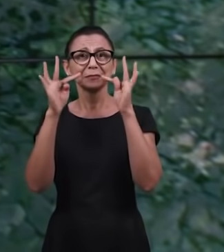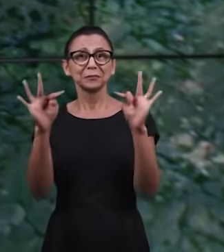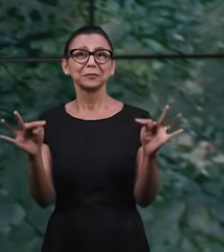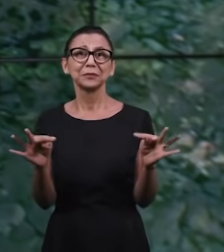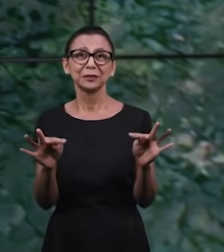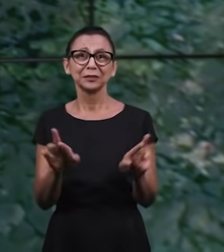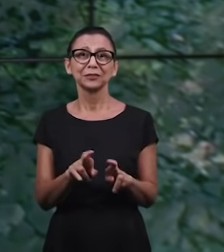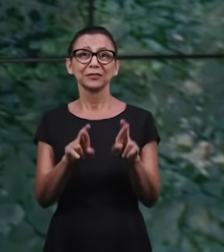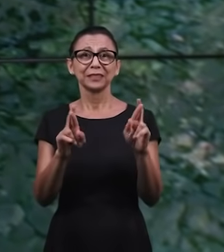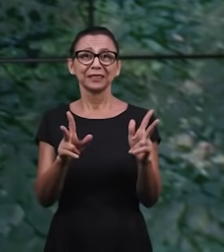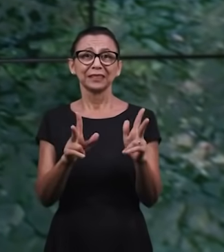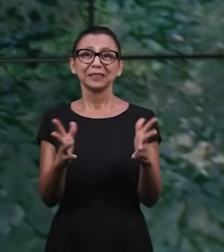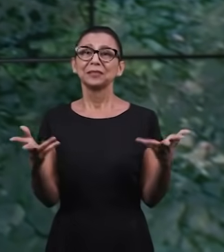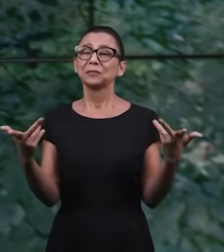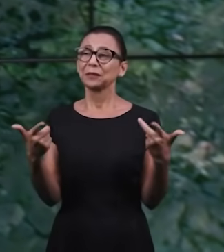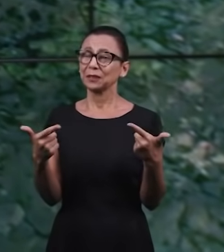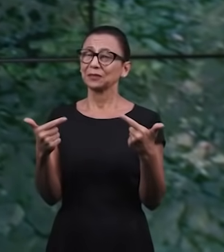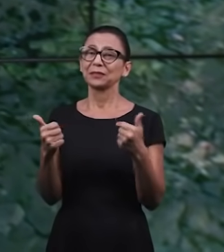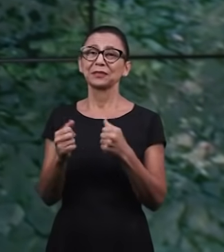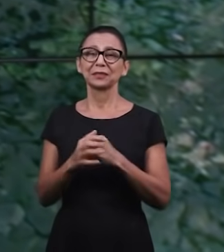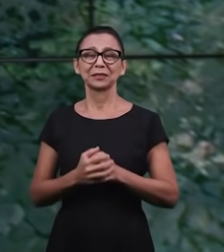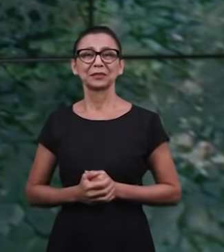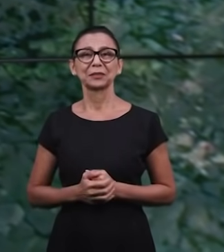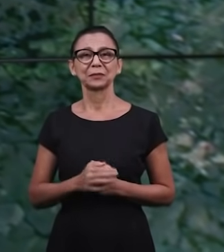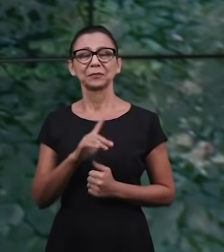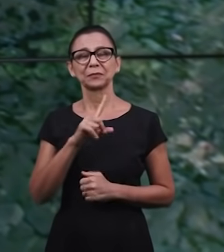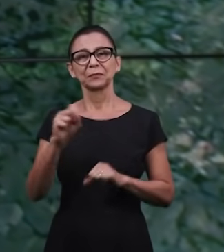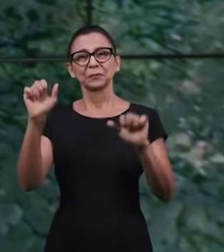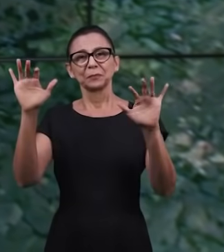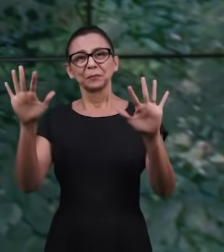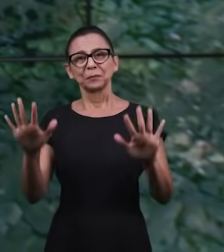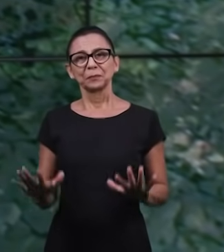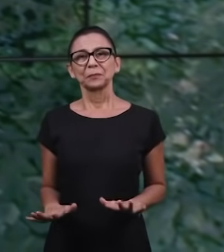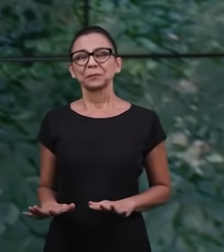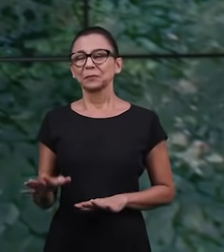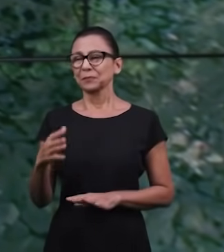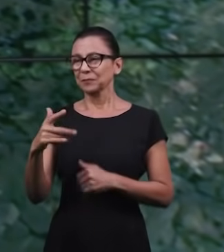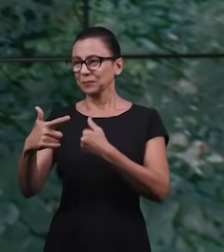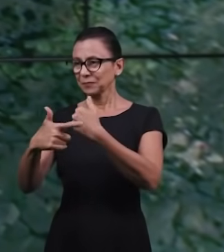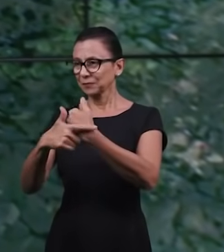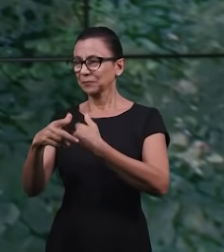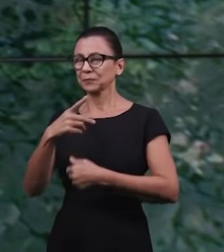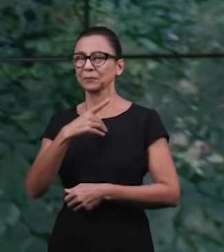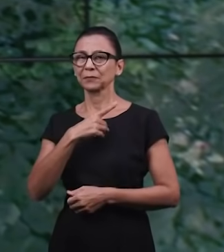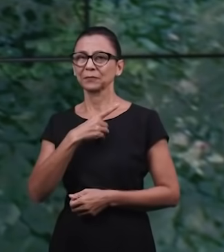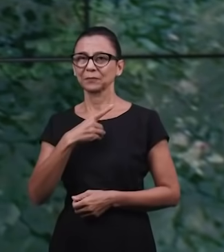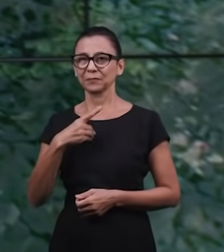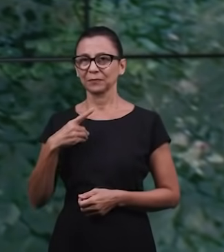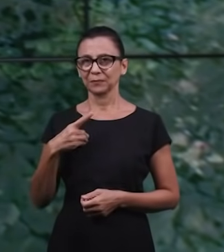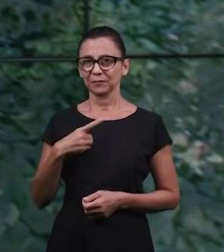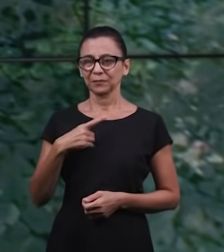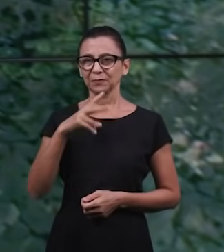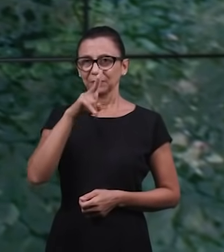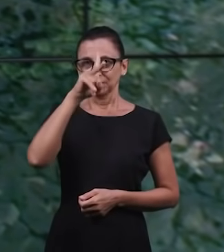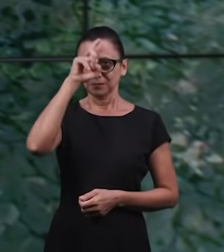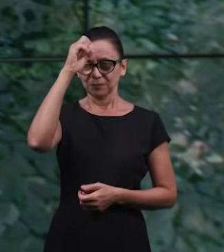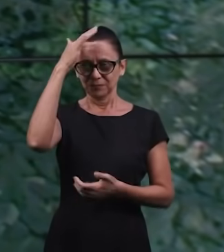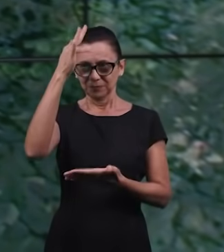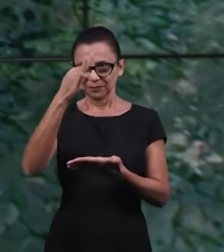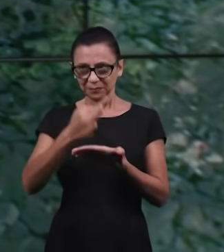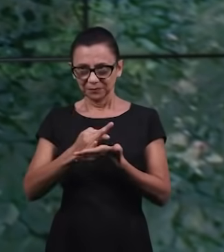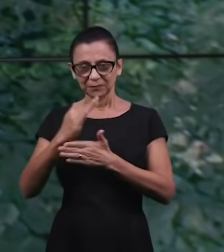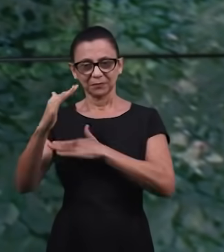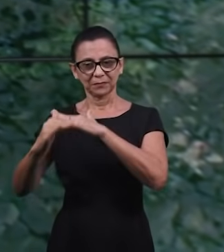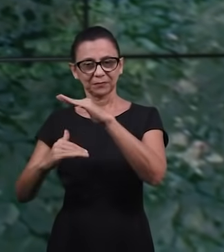nós louvamos a Deus por isso. Louvado seja o nome do Senhor. Que Deus abençoe, Jonathan, o seu diaconato e fortaleça muito a sua